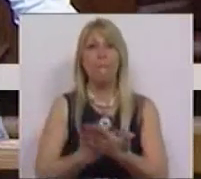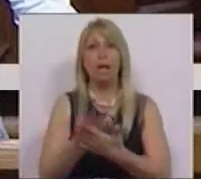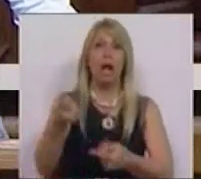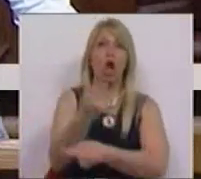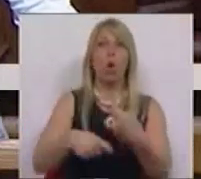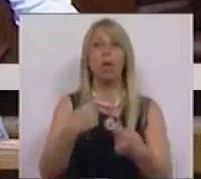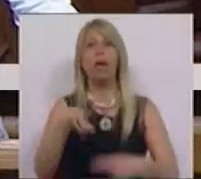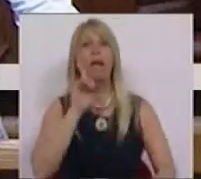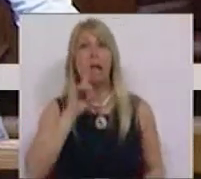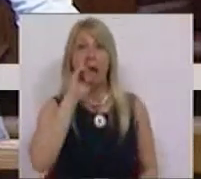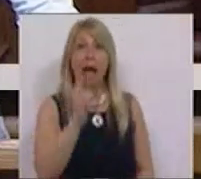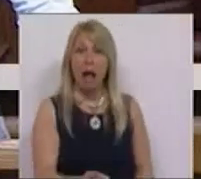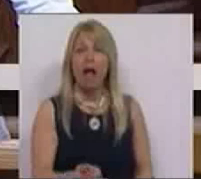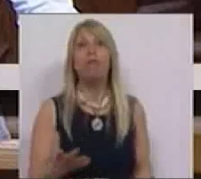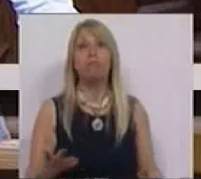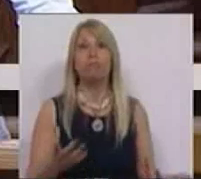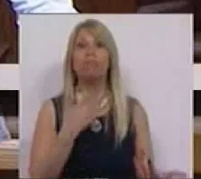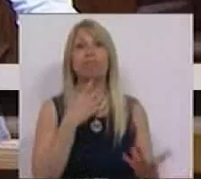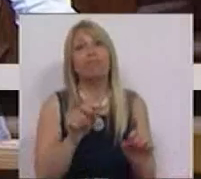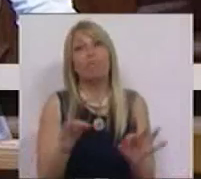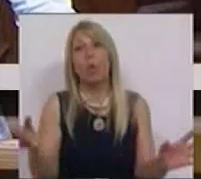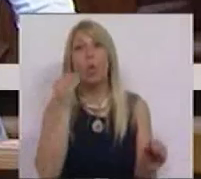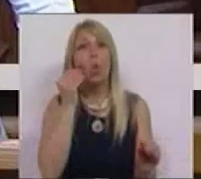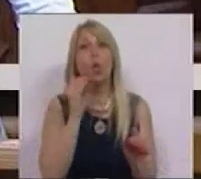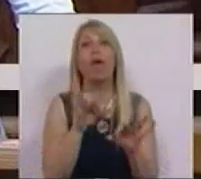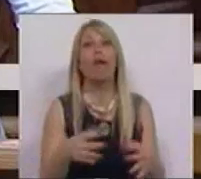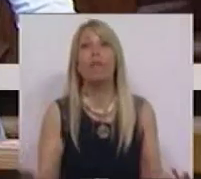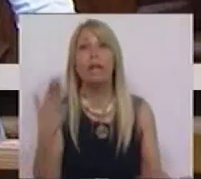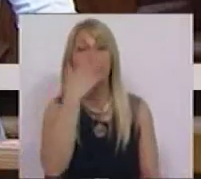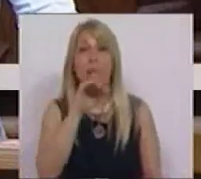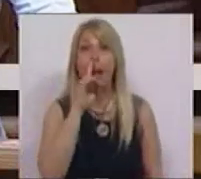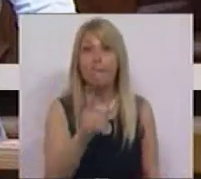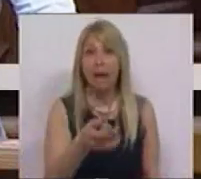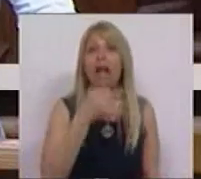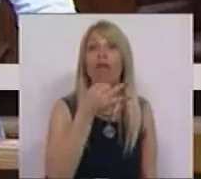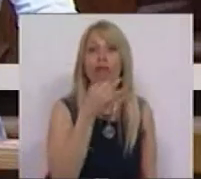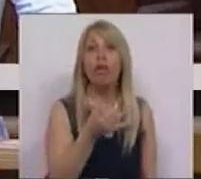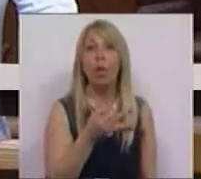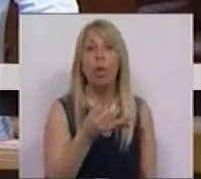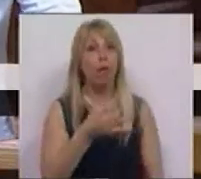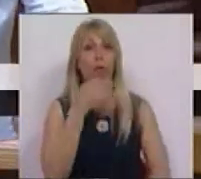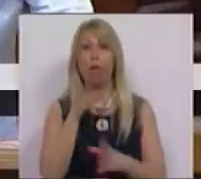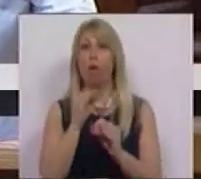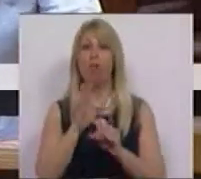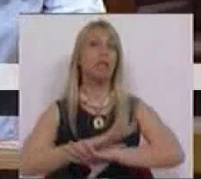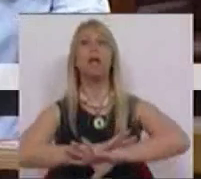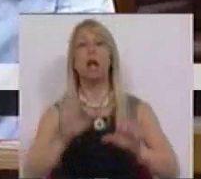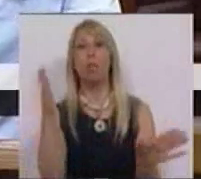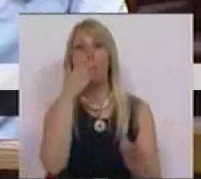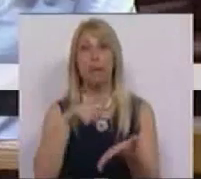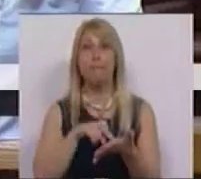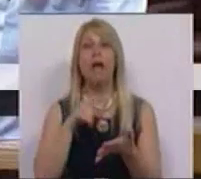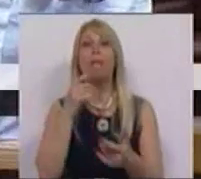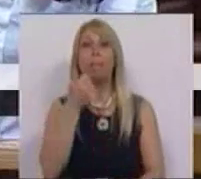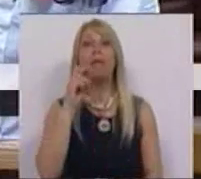Merkel locuta est, causa finita est. Se Merkel falou, a conversa acabou. Se Berlim manda, o